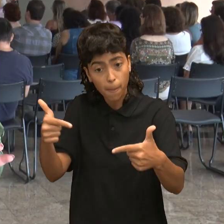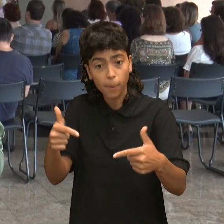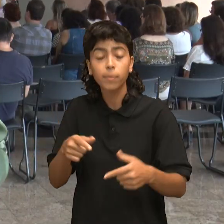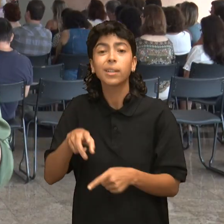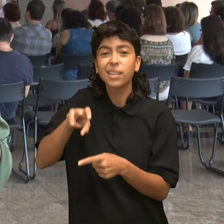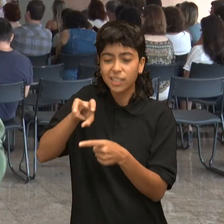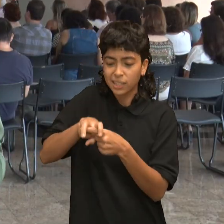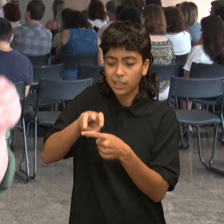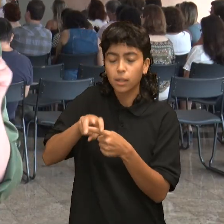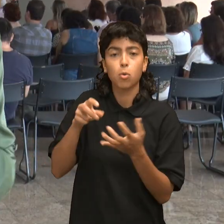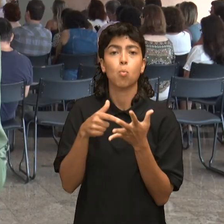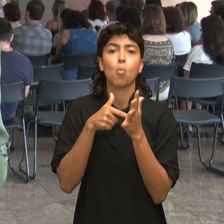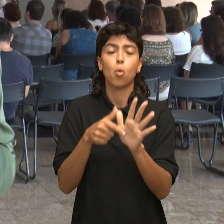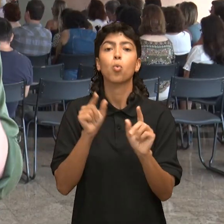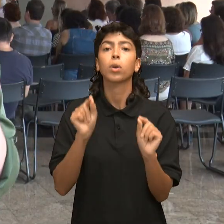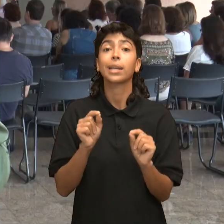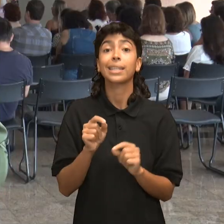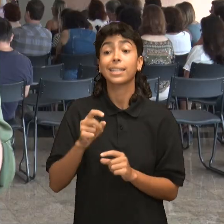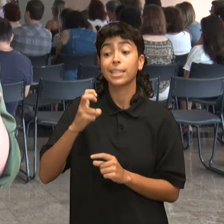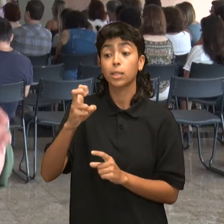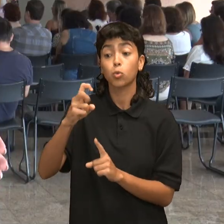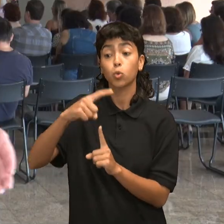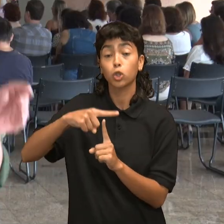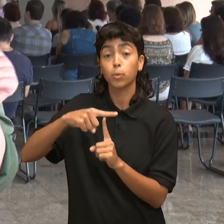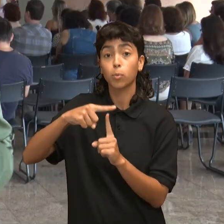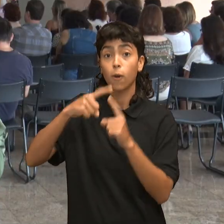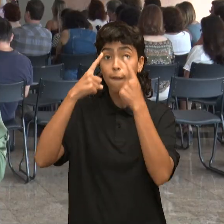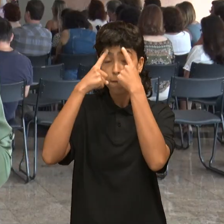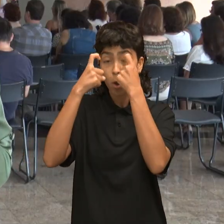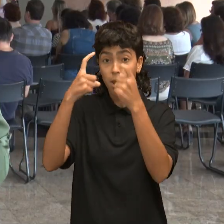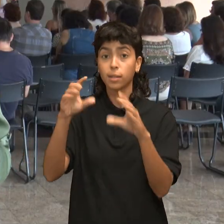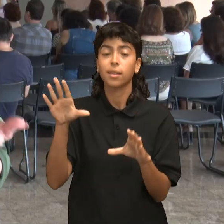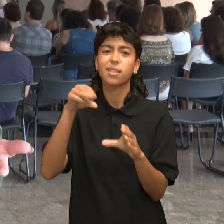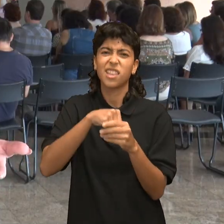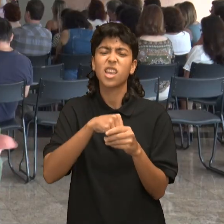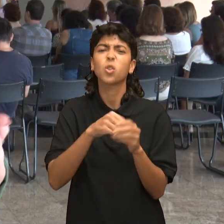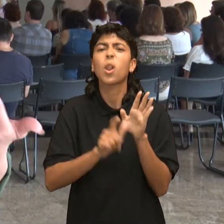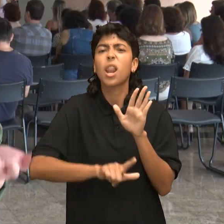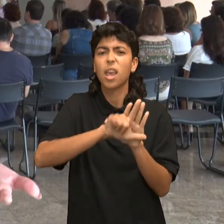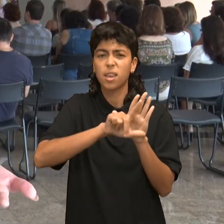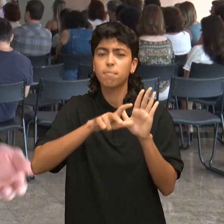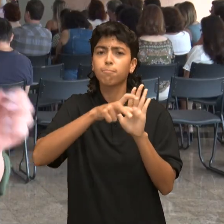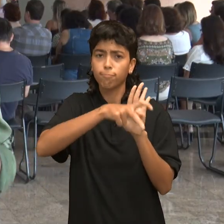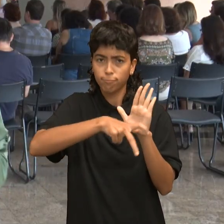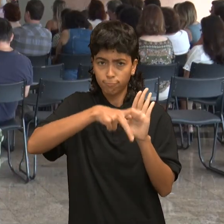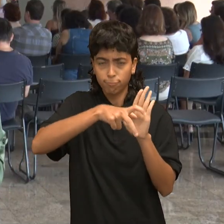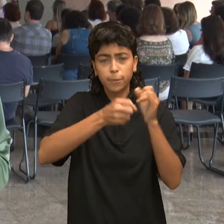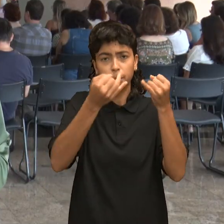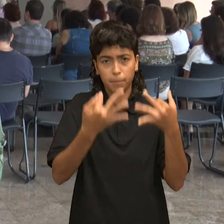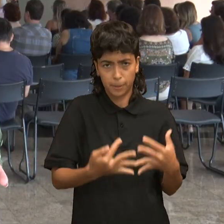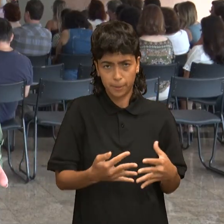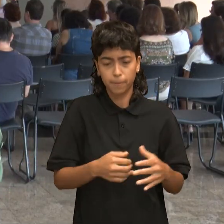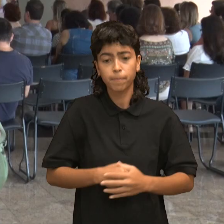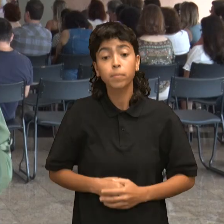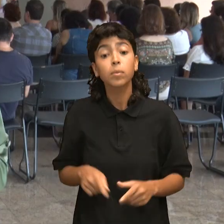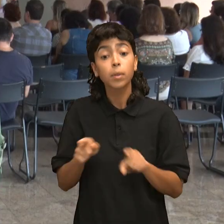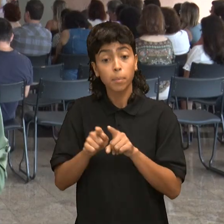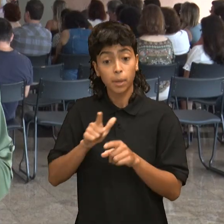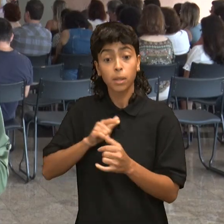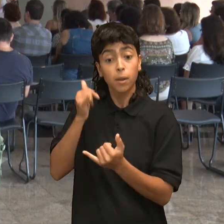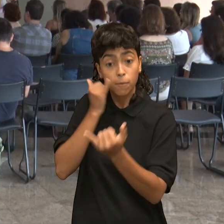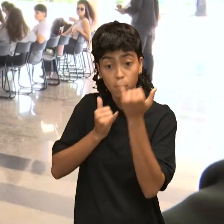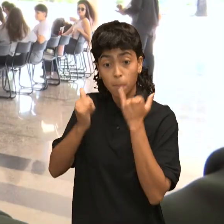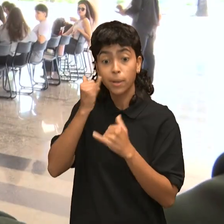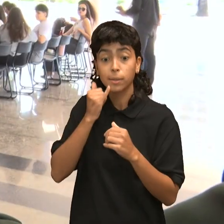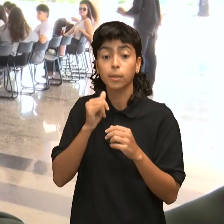5 tipos de violência contra a mulher listadas na Lei Maria da Penha. Além disso, também exibe informações importantes para a